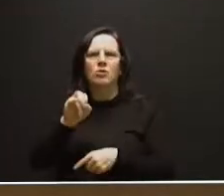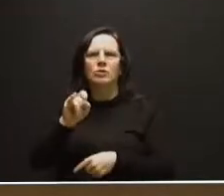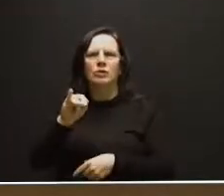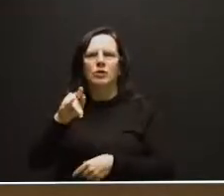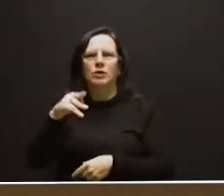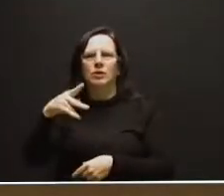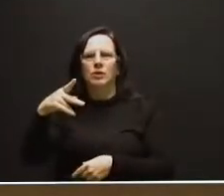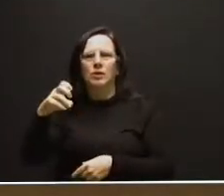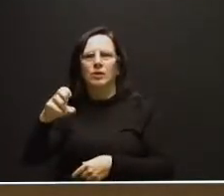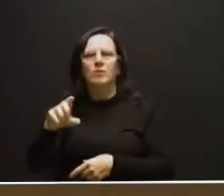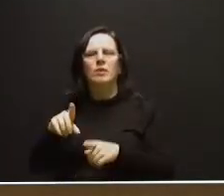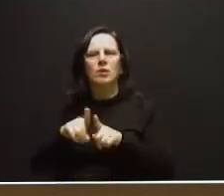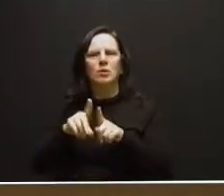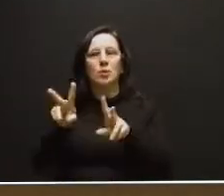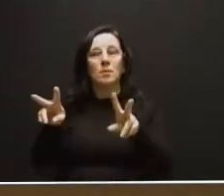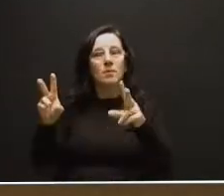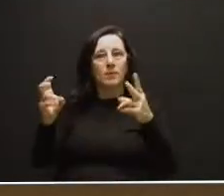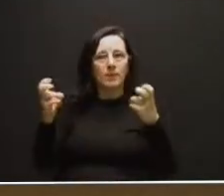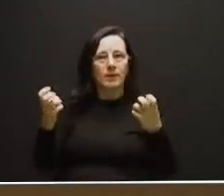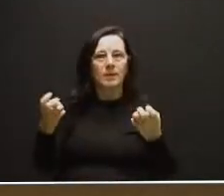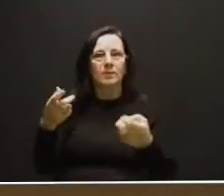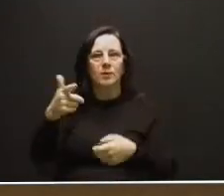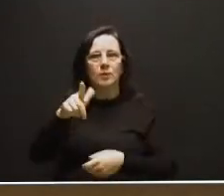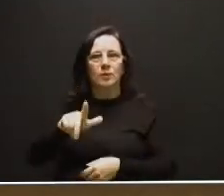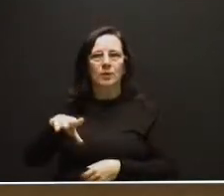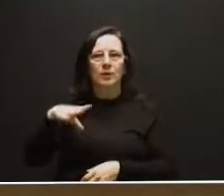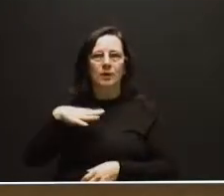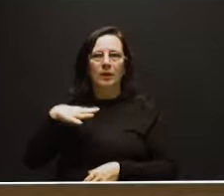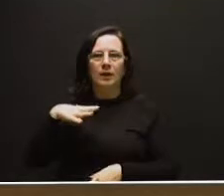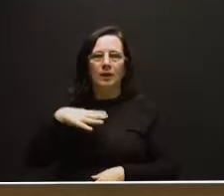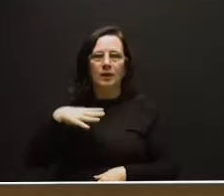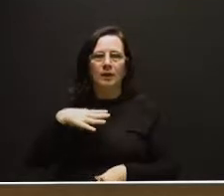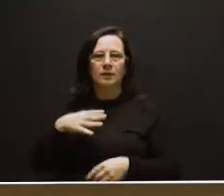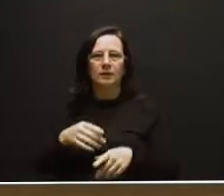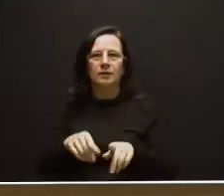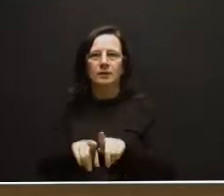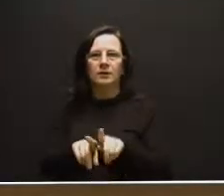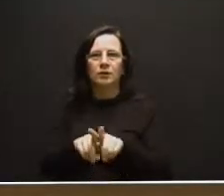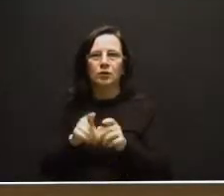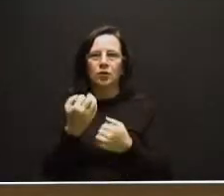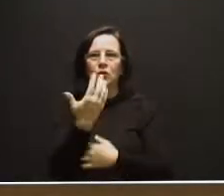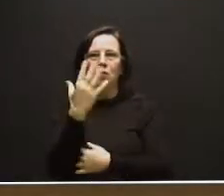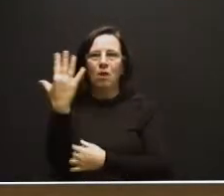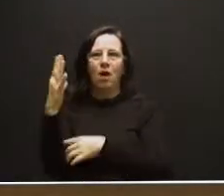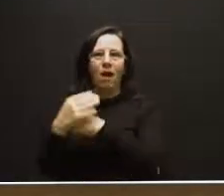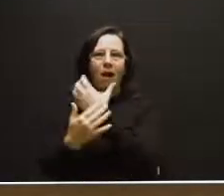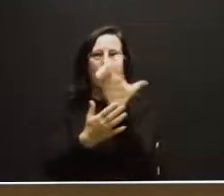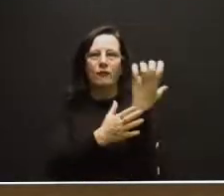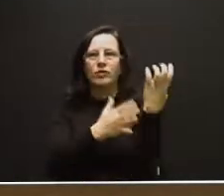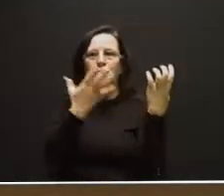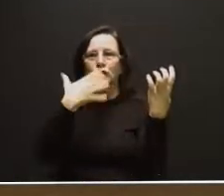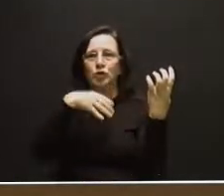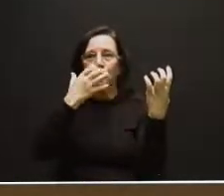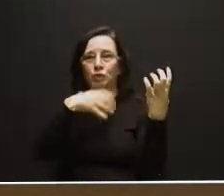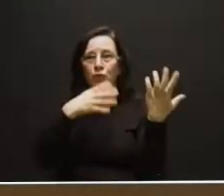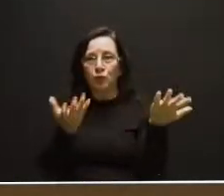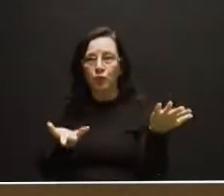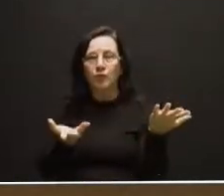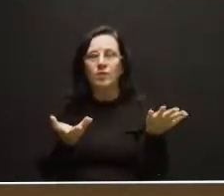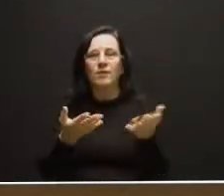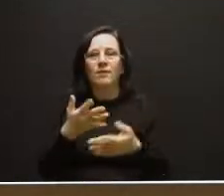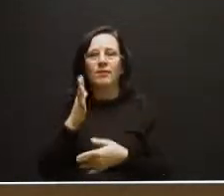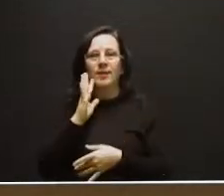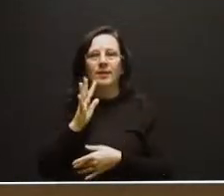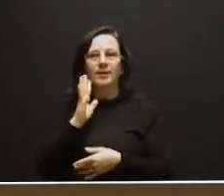e pude ver presenciar plantio de árvores frutíferas em várias cidades então aqui também eu